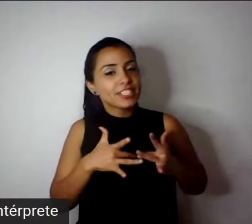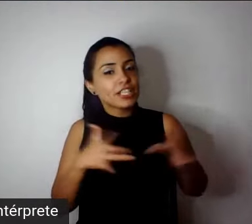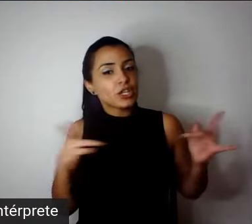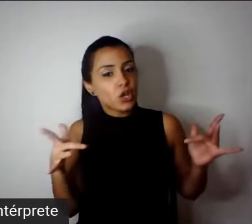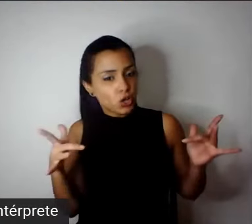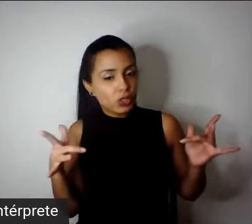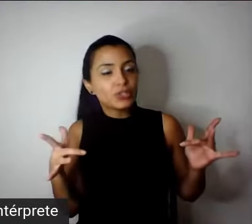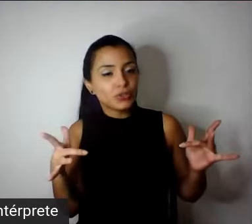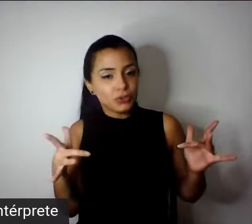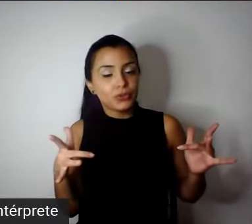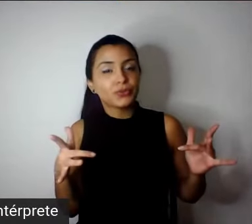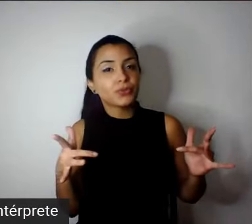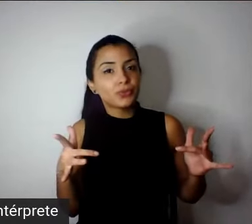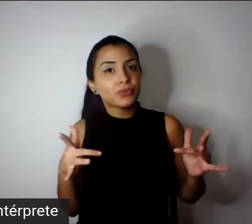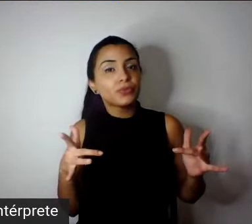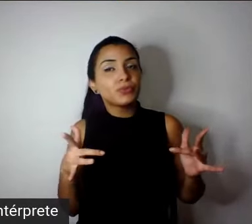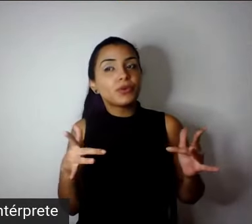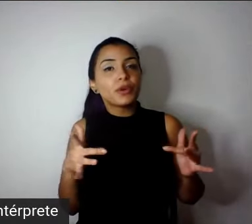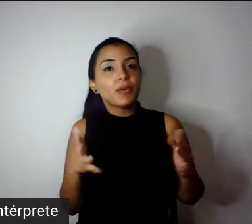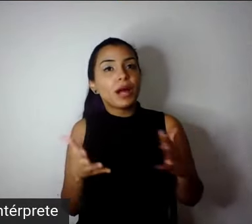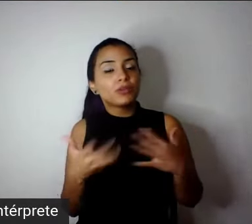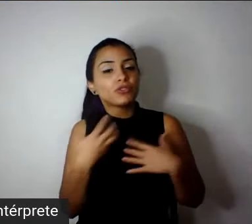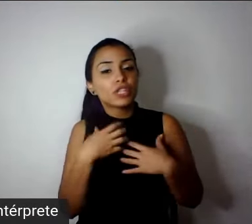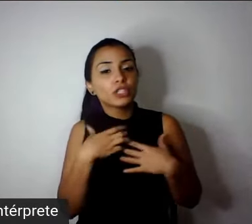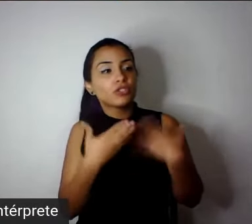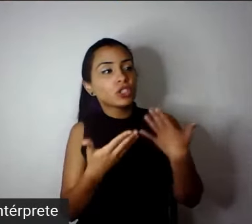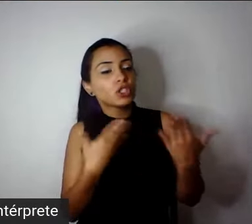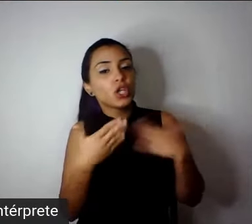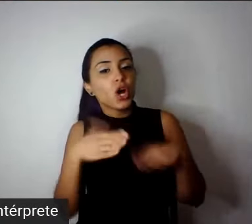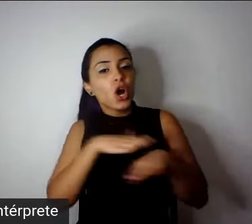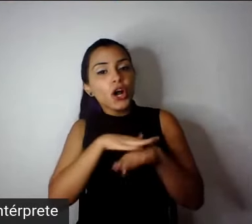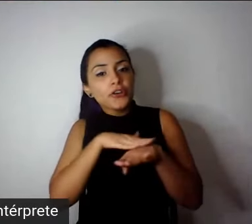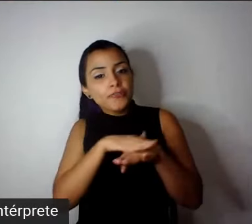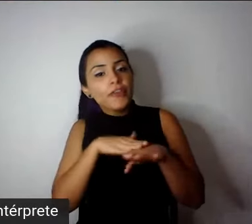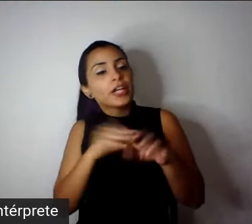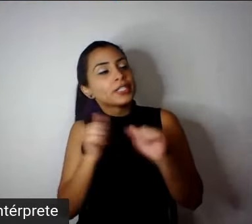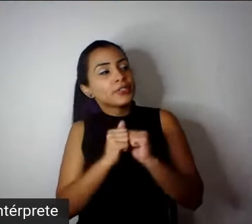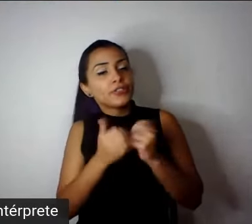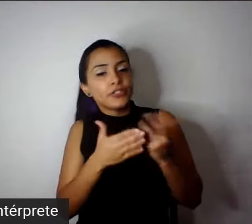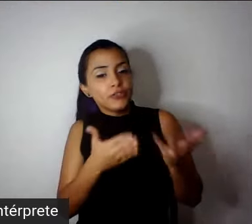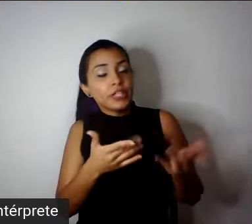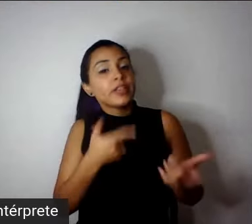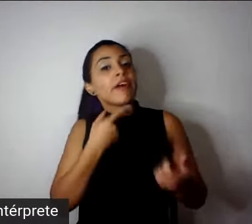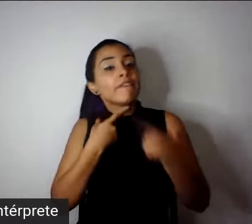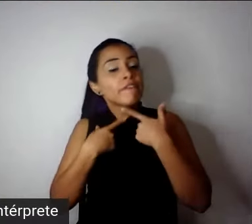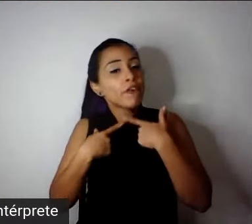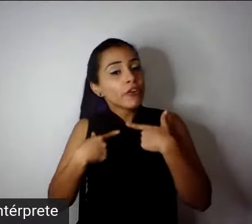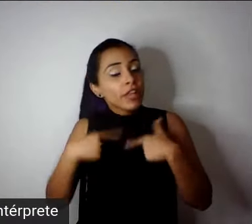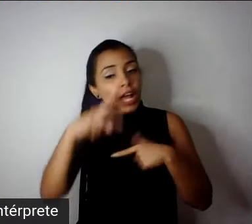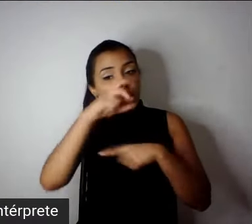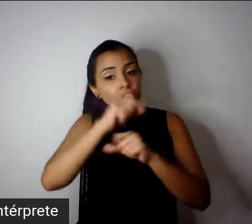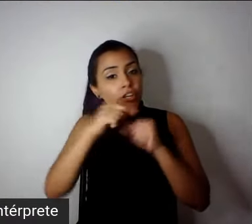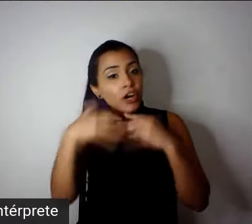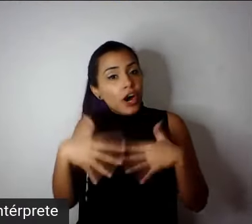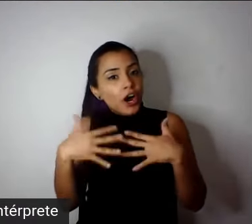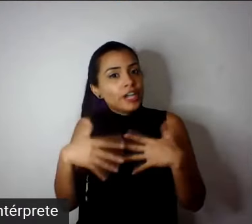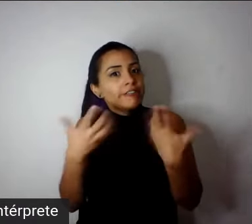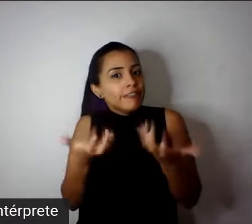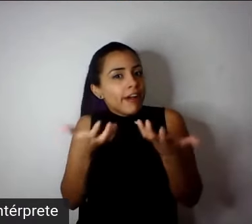meia, né, de conversa com você. É uma vontade grande de continuar, tenho certeza que todos que estão conosco